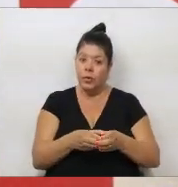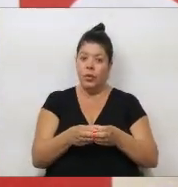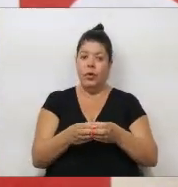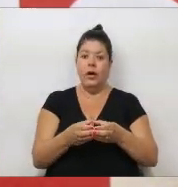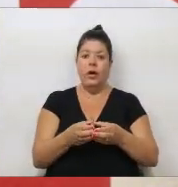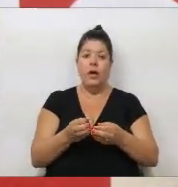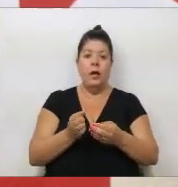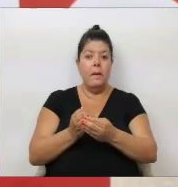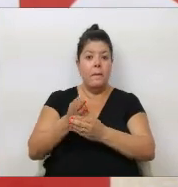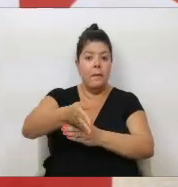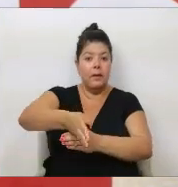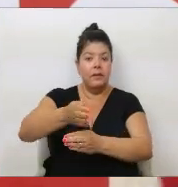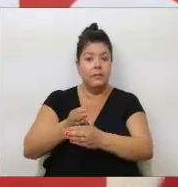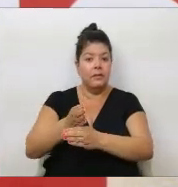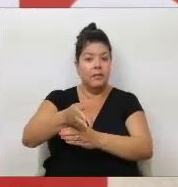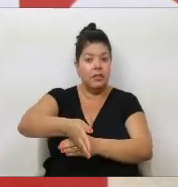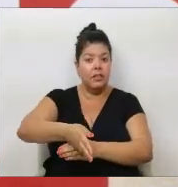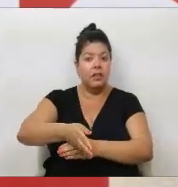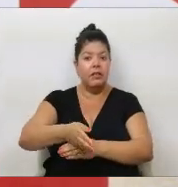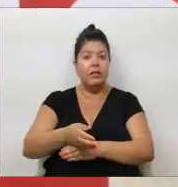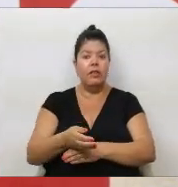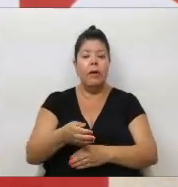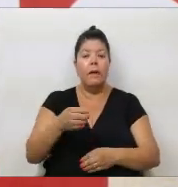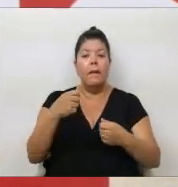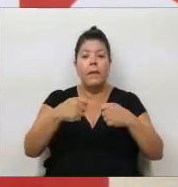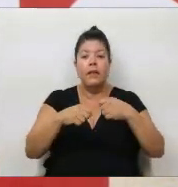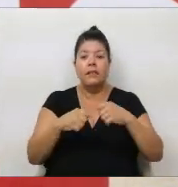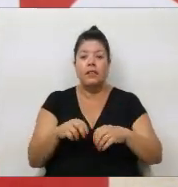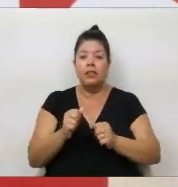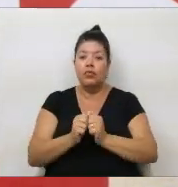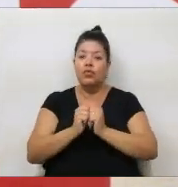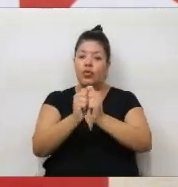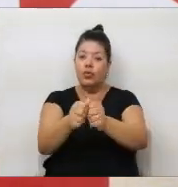participativo, ter essa compreensão e juntos